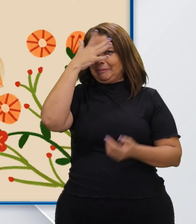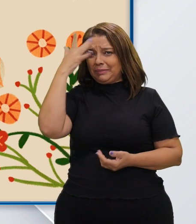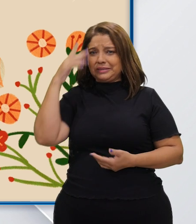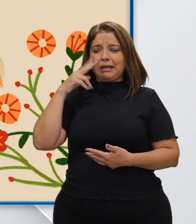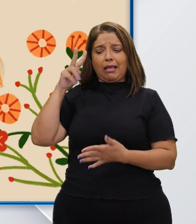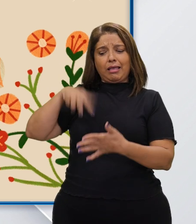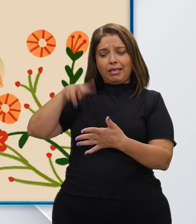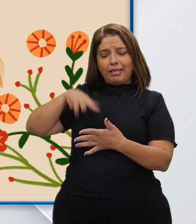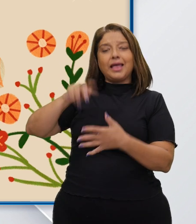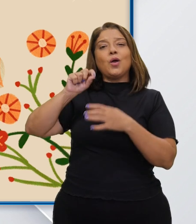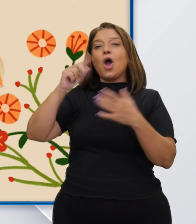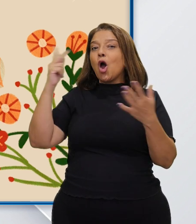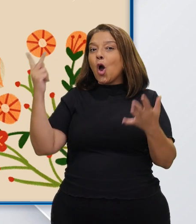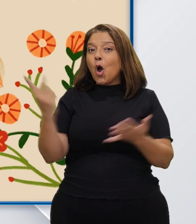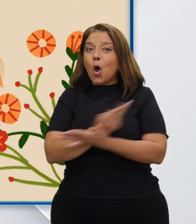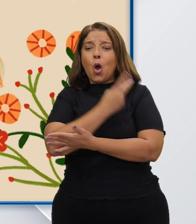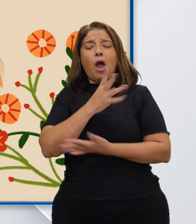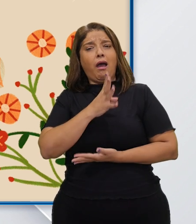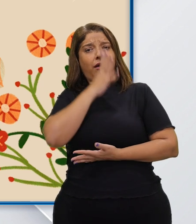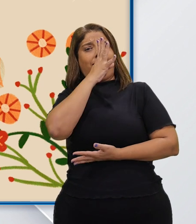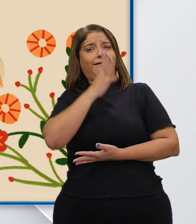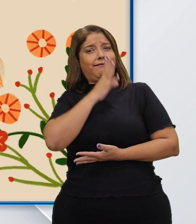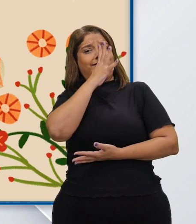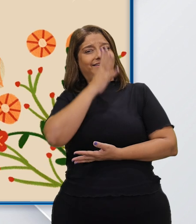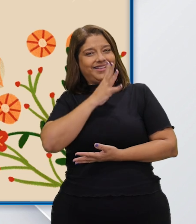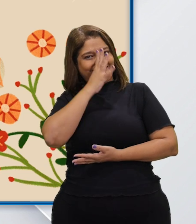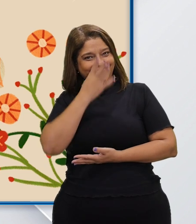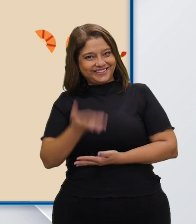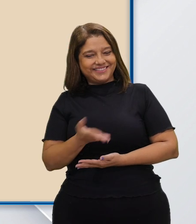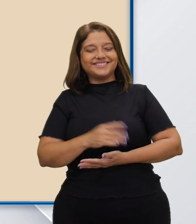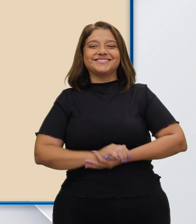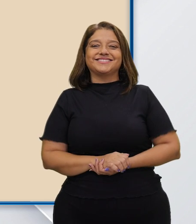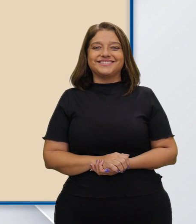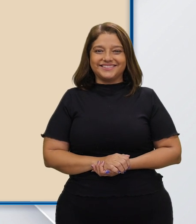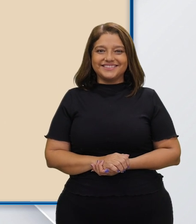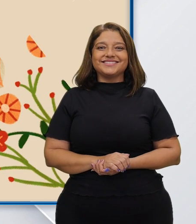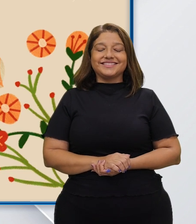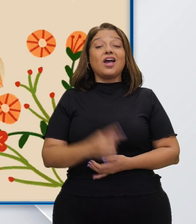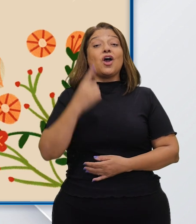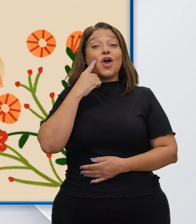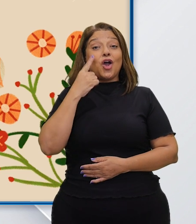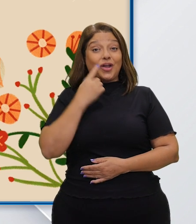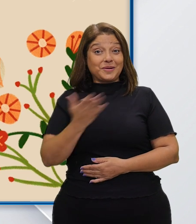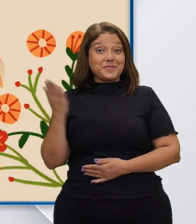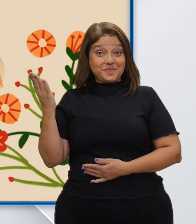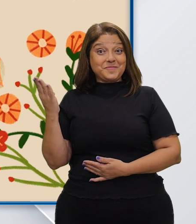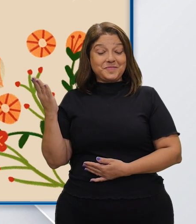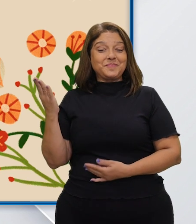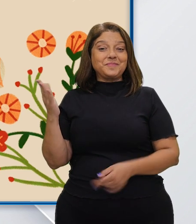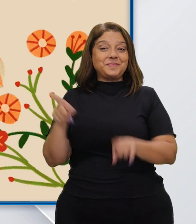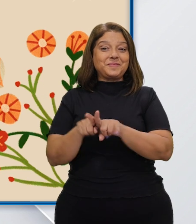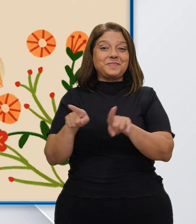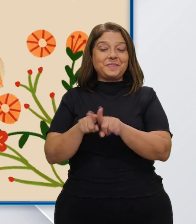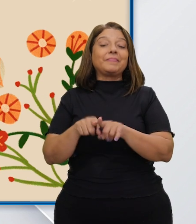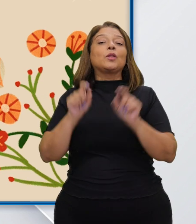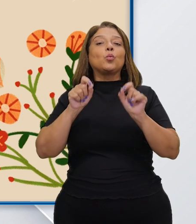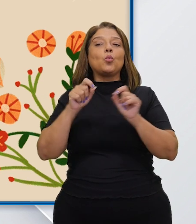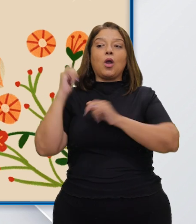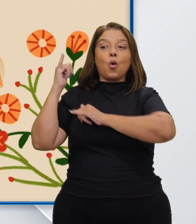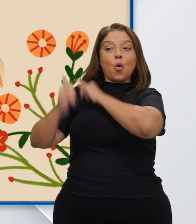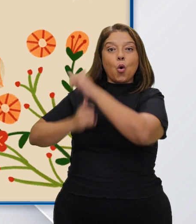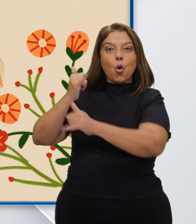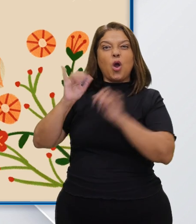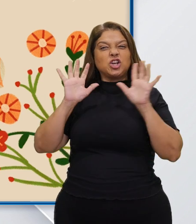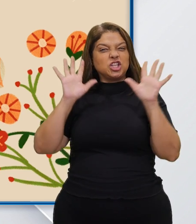com acontecimentos absurdos. Olha esse aqui também, pessoal, o próximo. Contos de